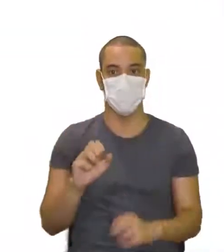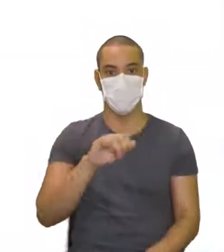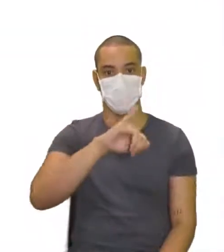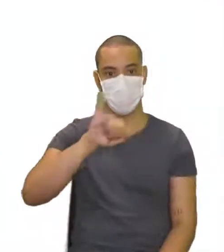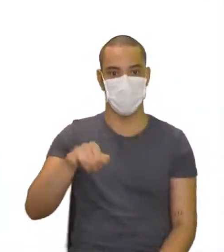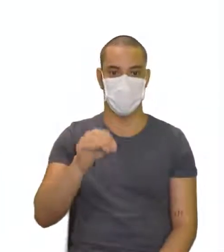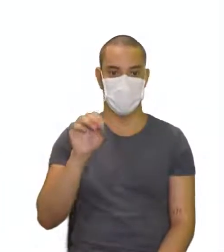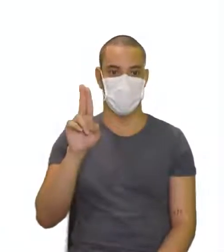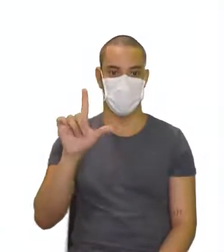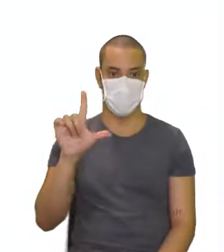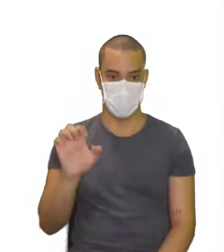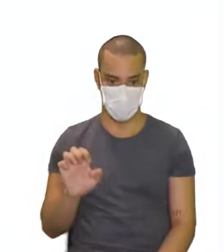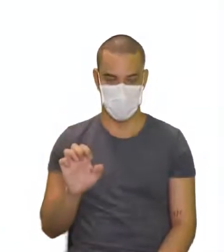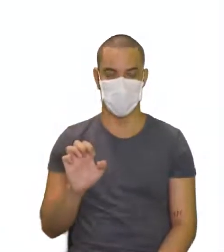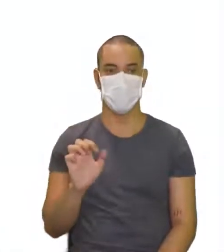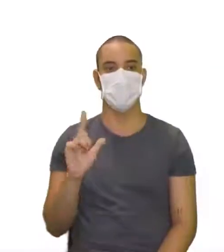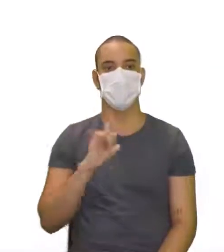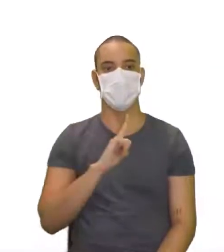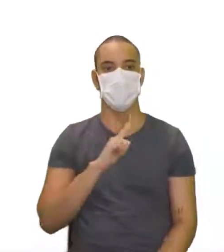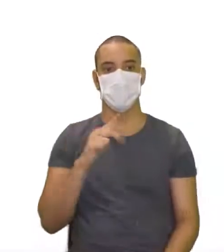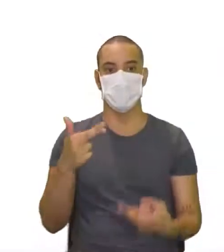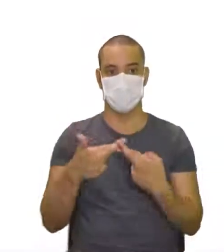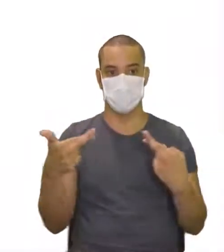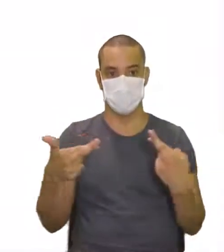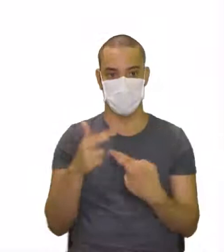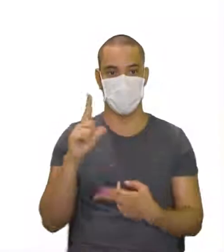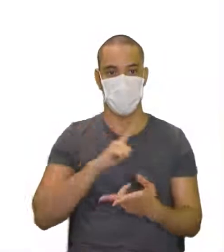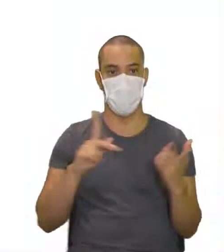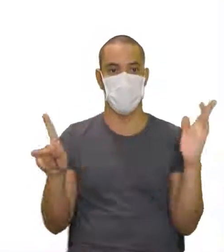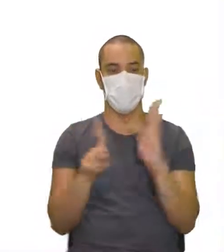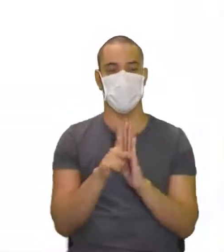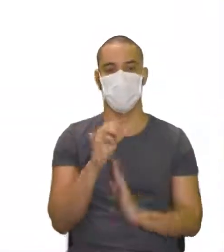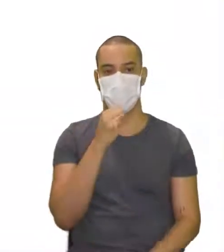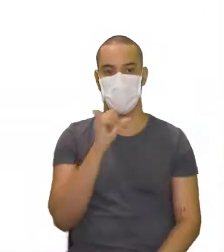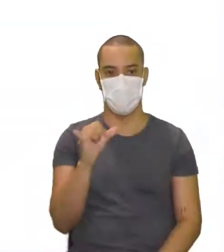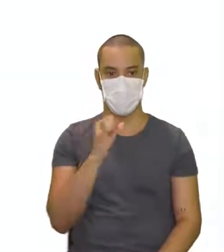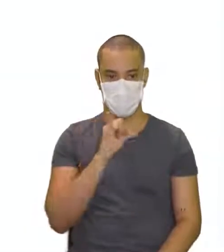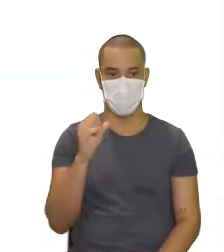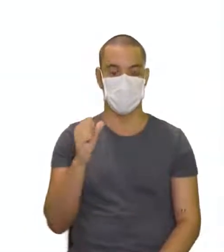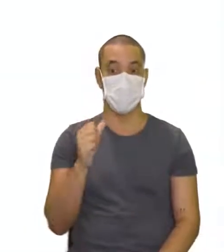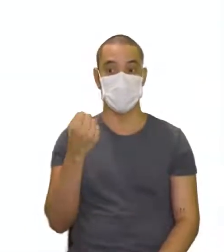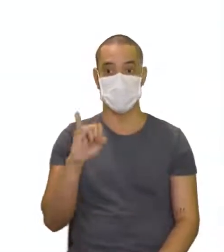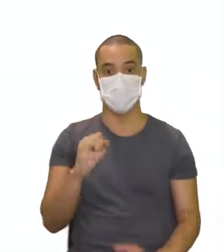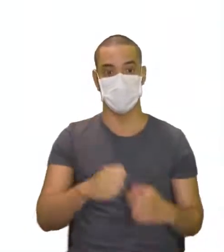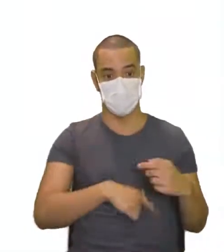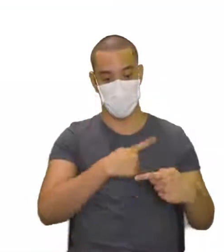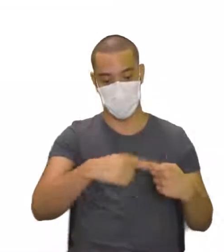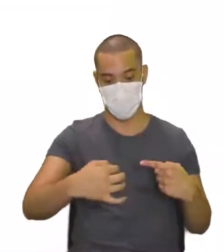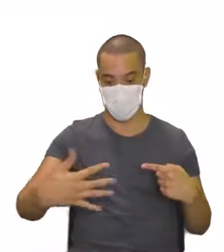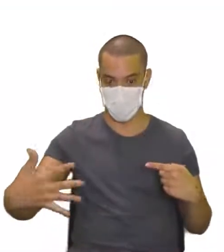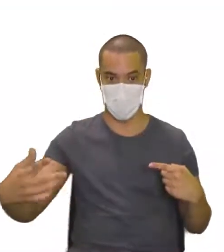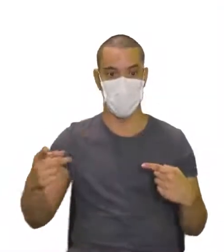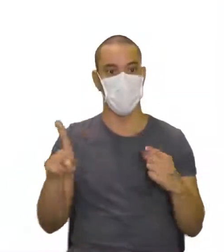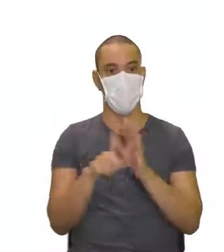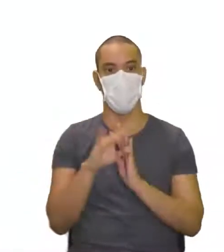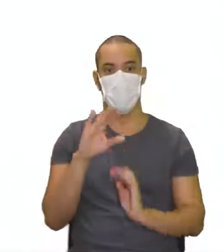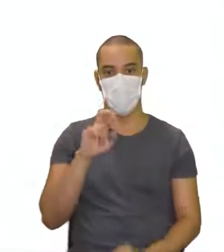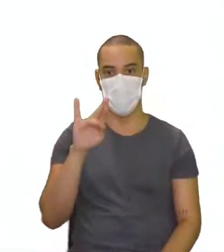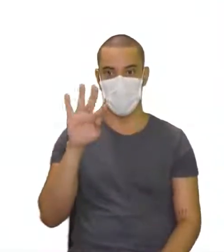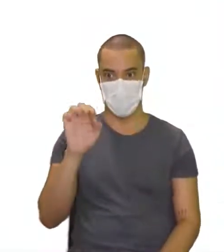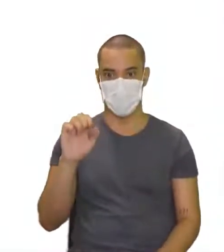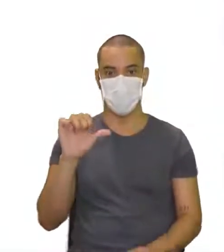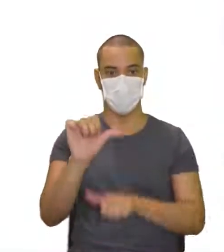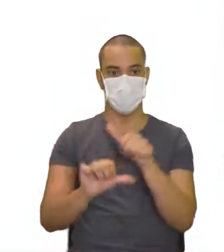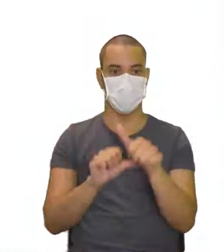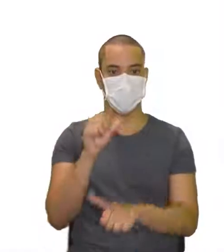quem lembra? Nós vimos que os resistores são dispositivos elétricos que, ao serem percorridos por uma corrente, transformam